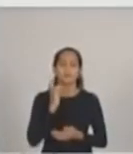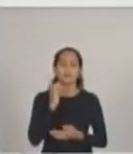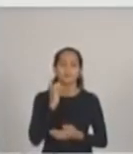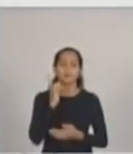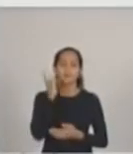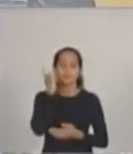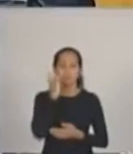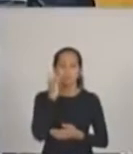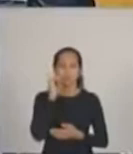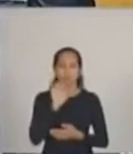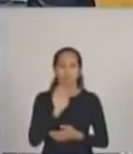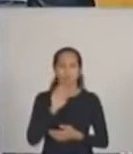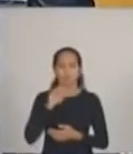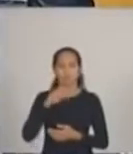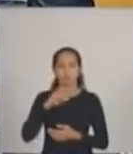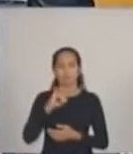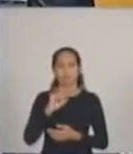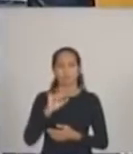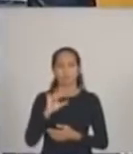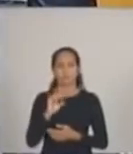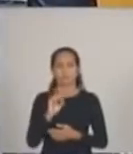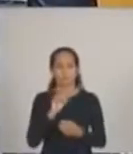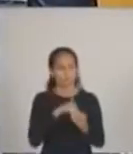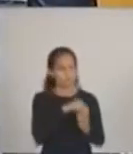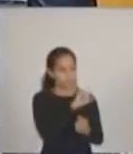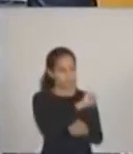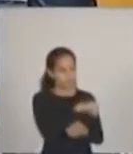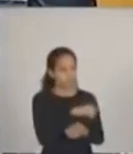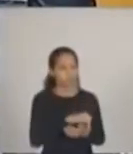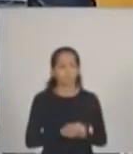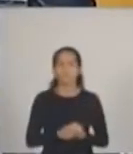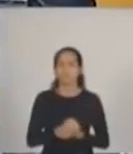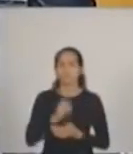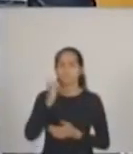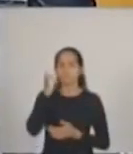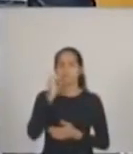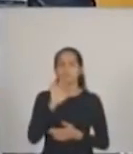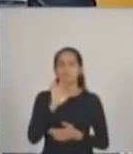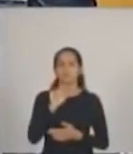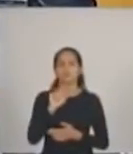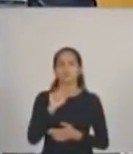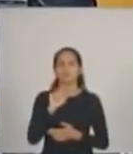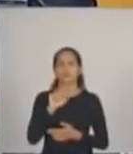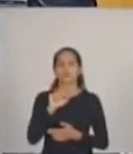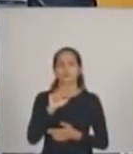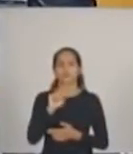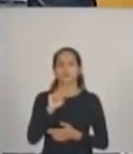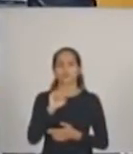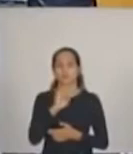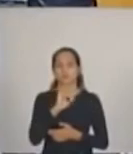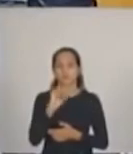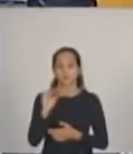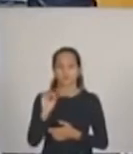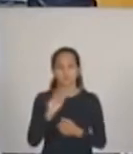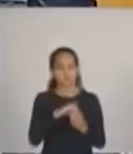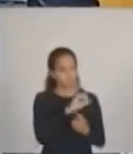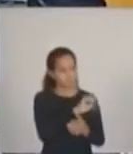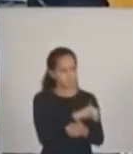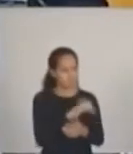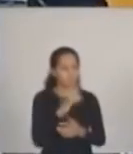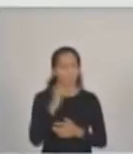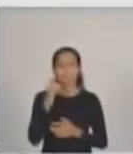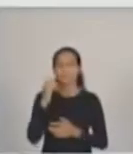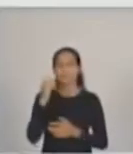Emílio... Doutor Emílio Mameri. Voto sim. Vota sim. Doutor Rafael Favato. Voto sim, presidente. Sim. Engenheiro José